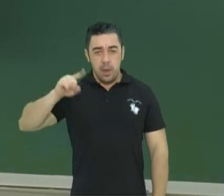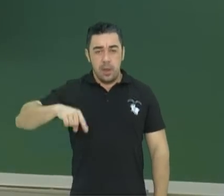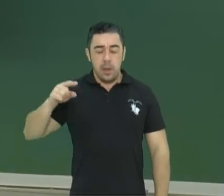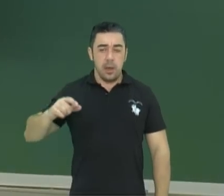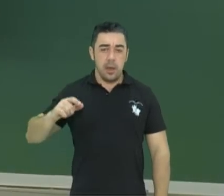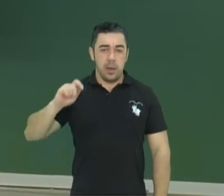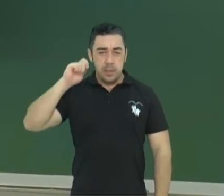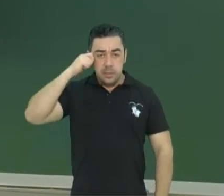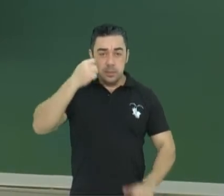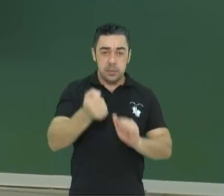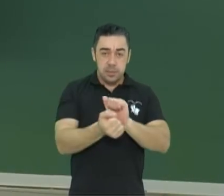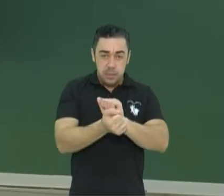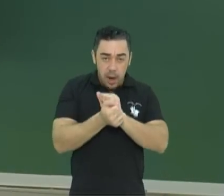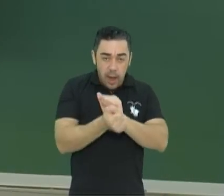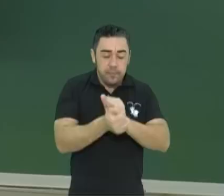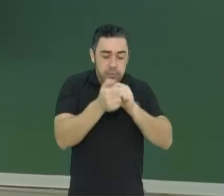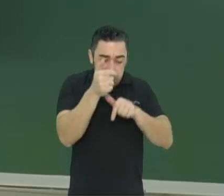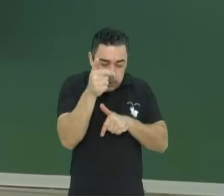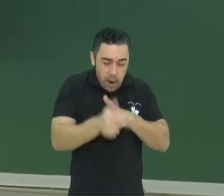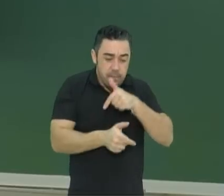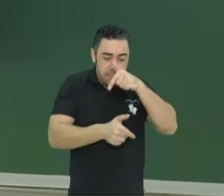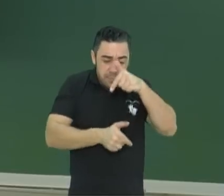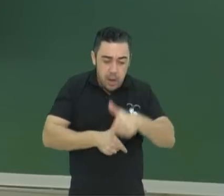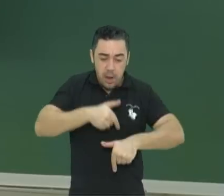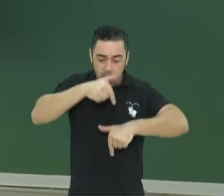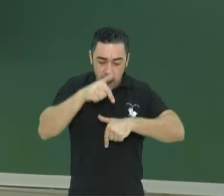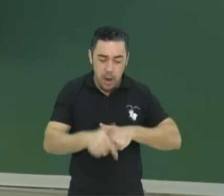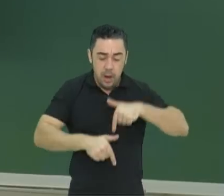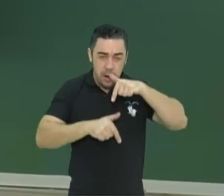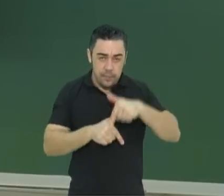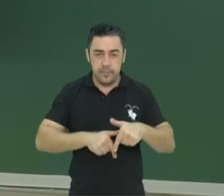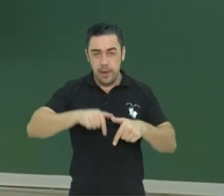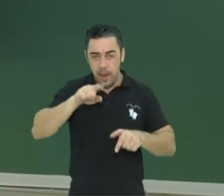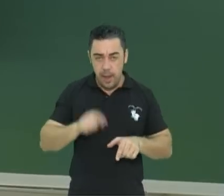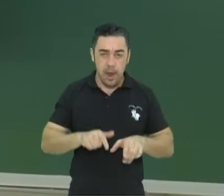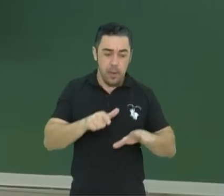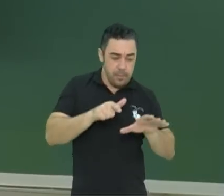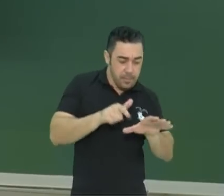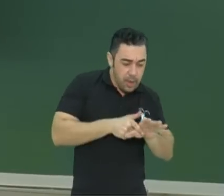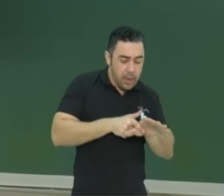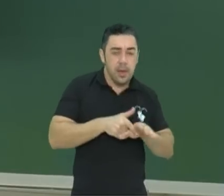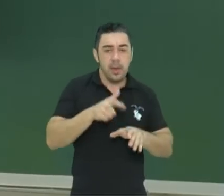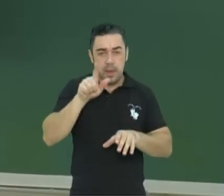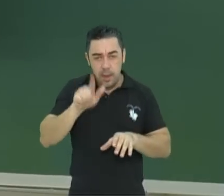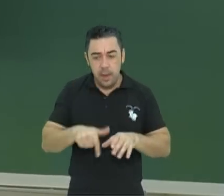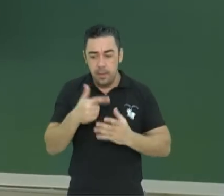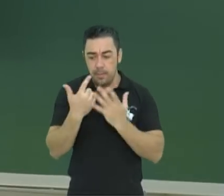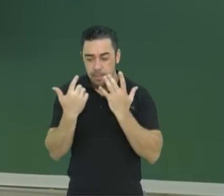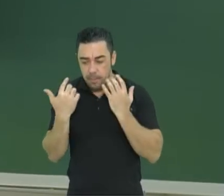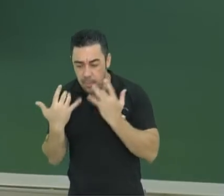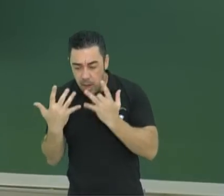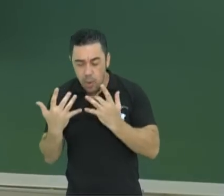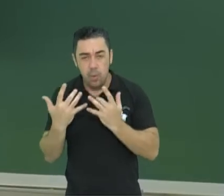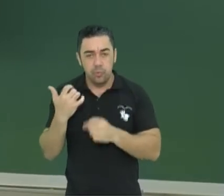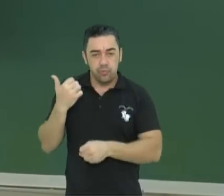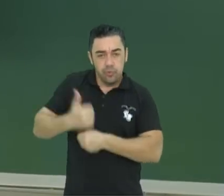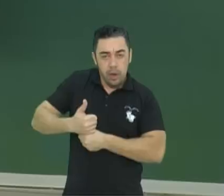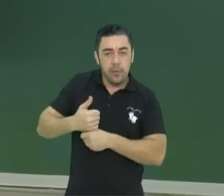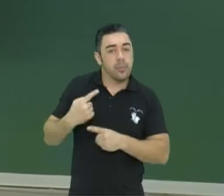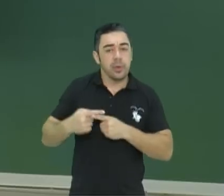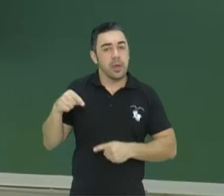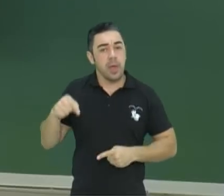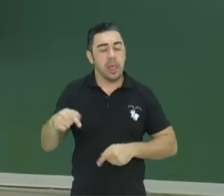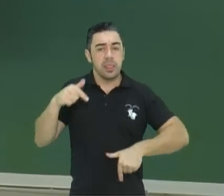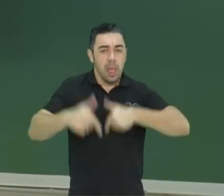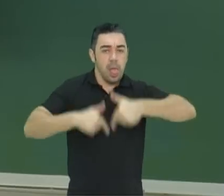os pés e as mãos do Senhor, né, eles vão ser trazidos aqui ao longo do nosso período colonial para trabalhar nas lavouras, em casa,